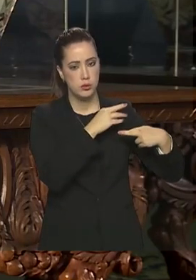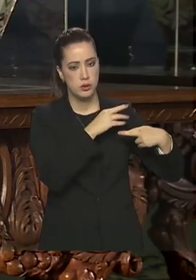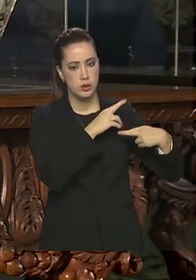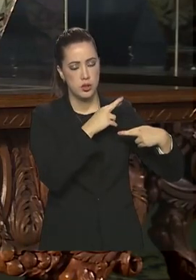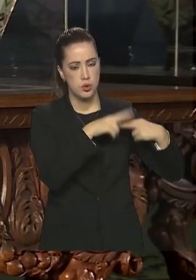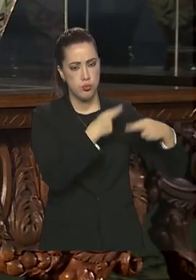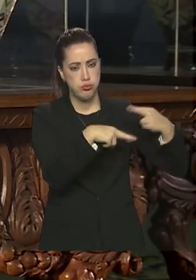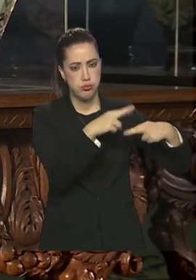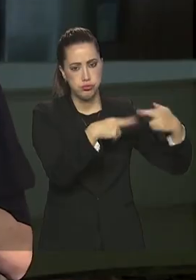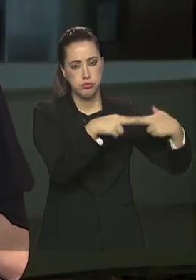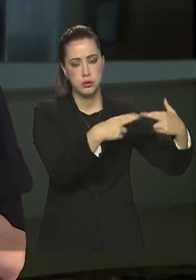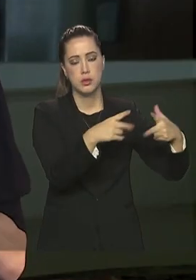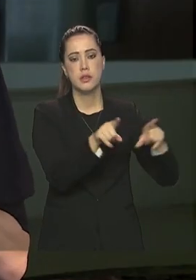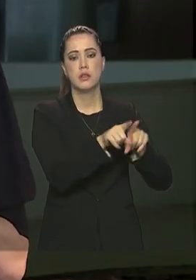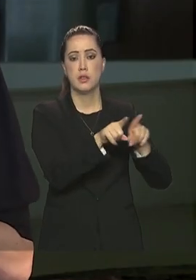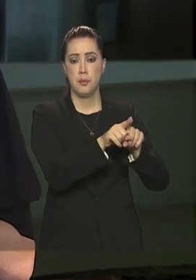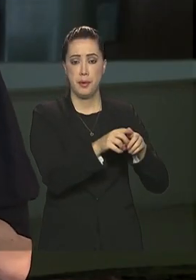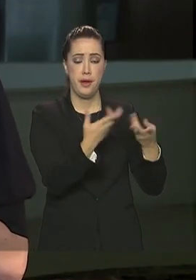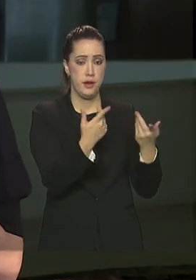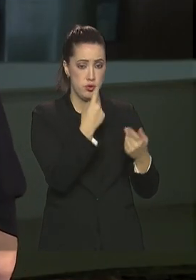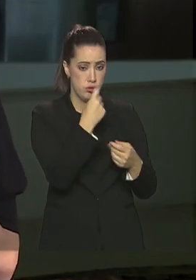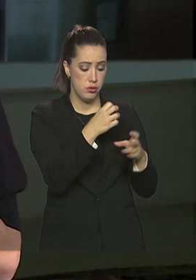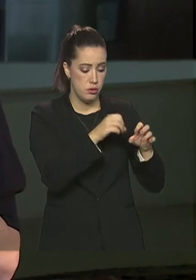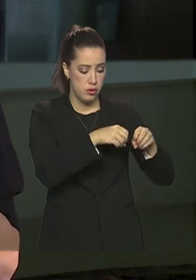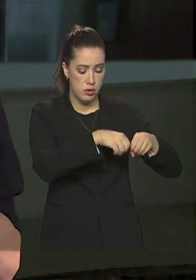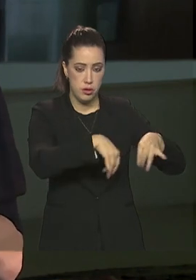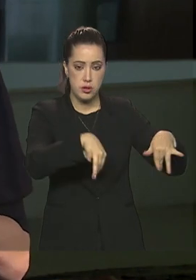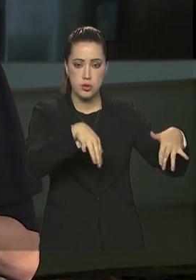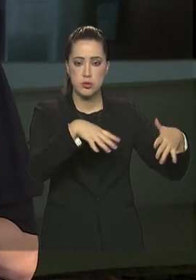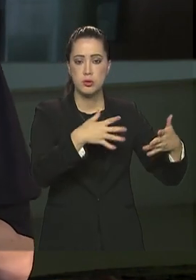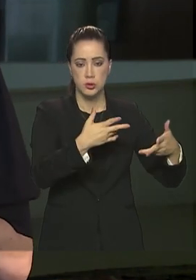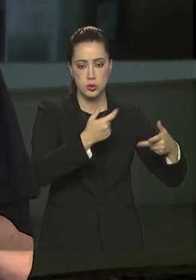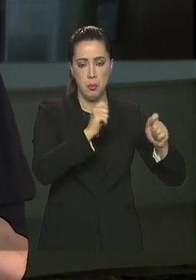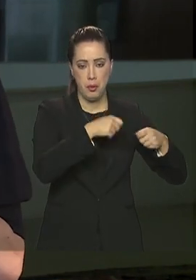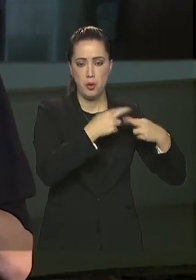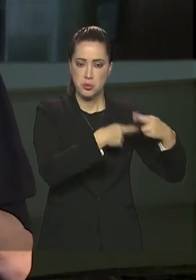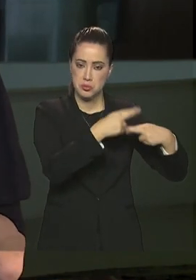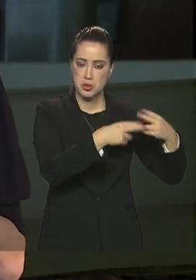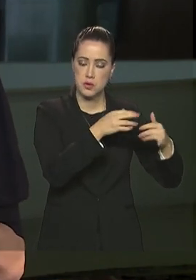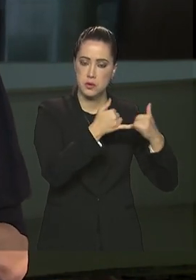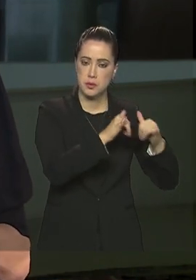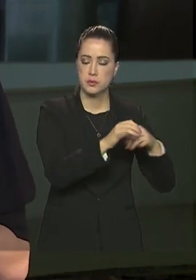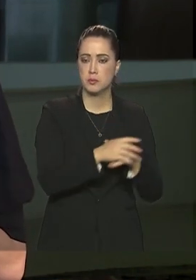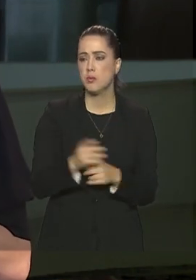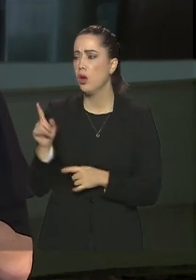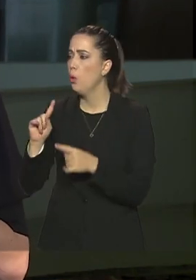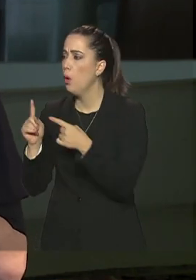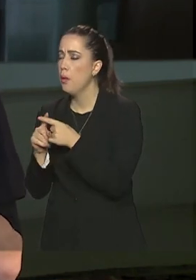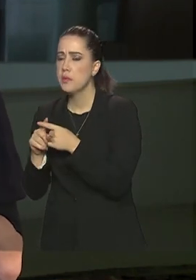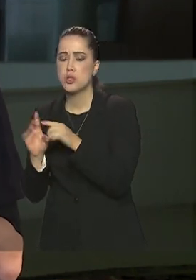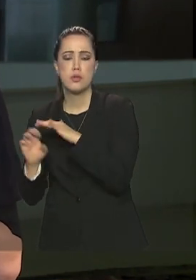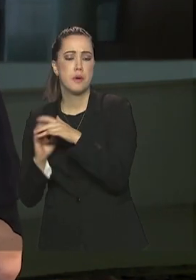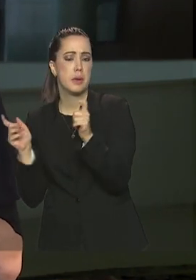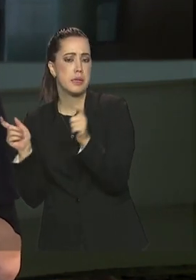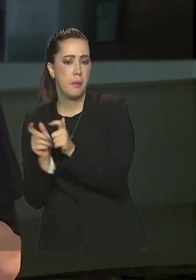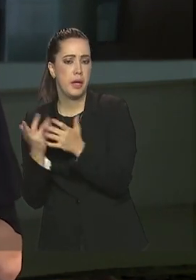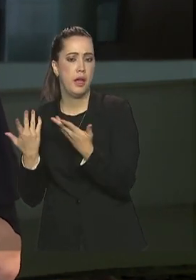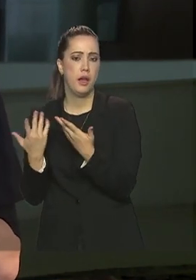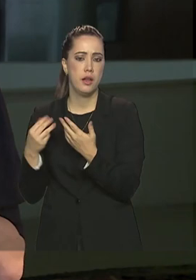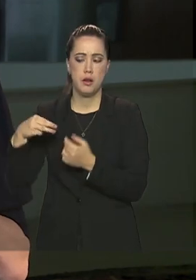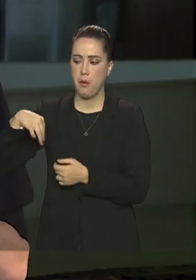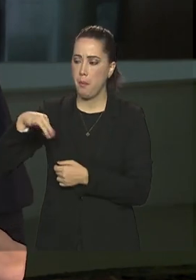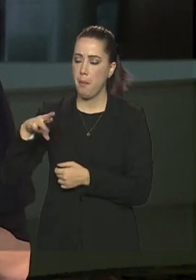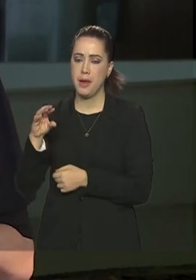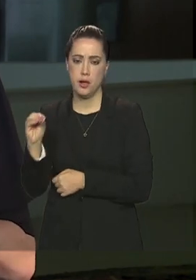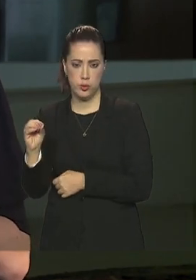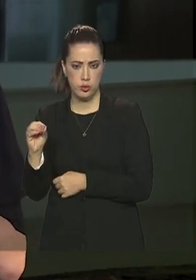projetos a partir de resíduos. Esse projeto, então, ele é destinado a pequenos empresários, microempresários do